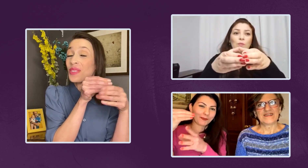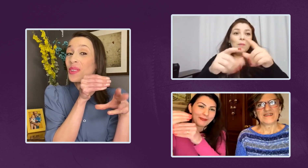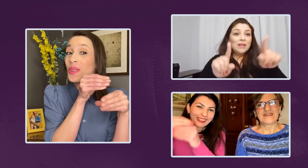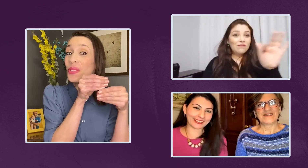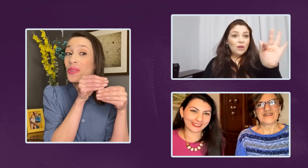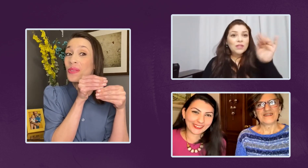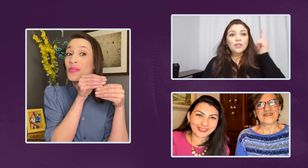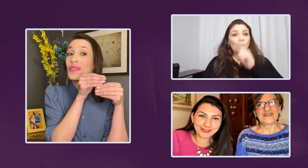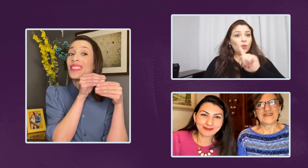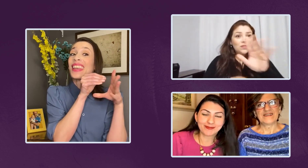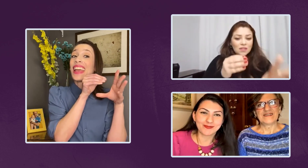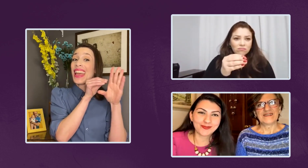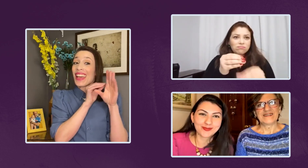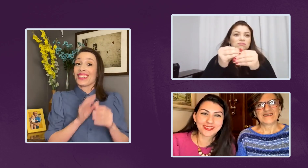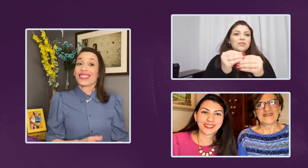complementando.